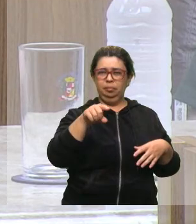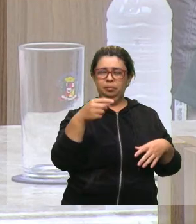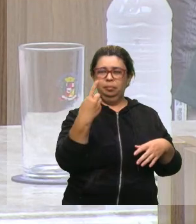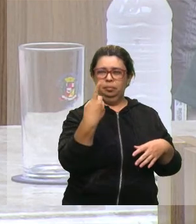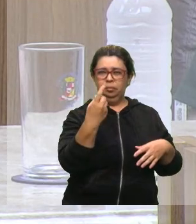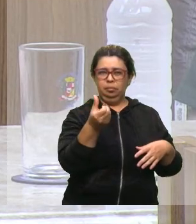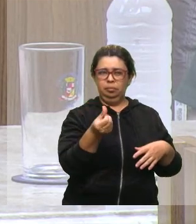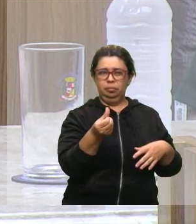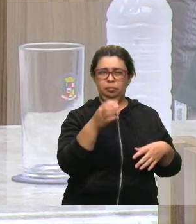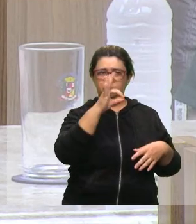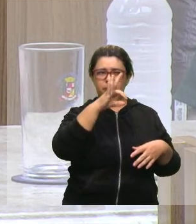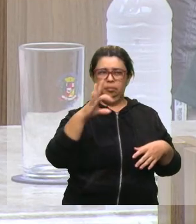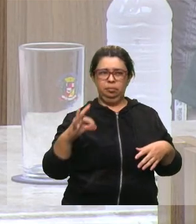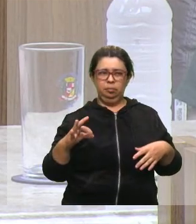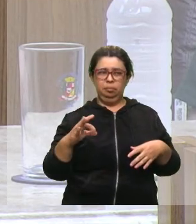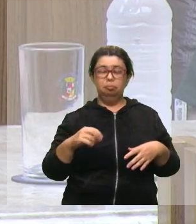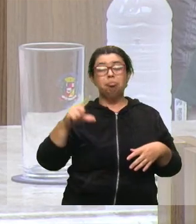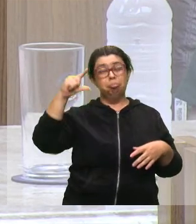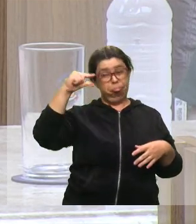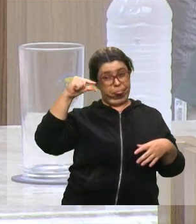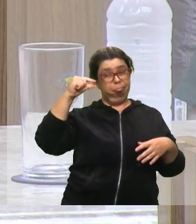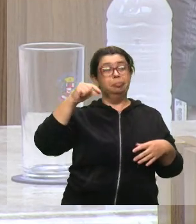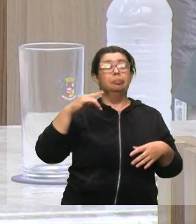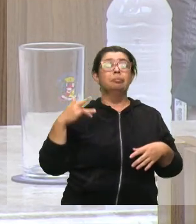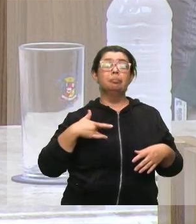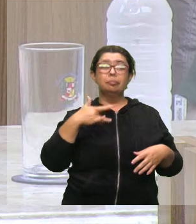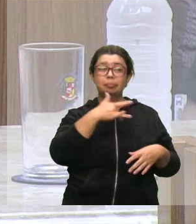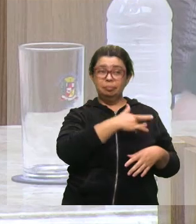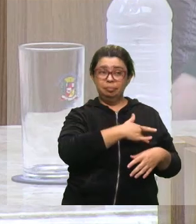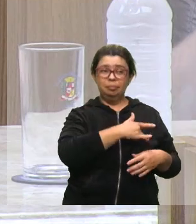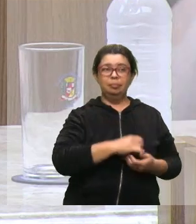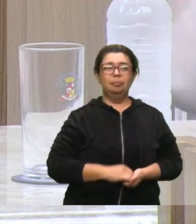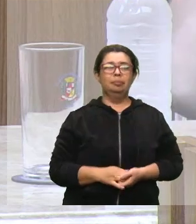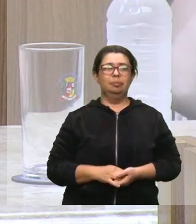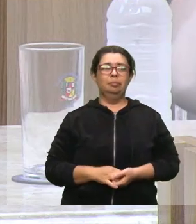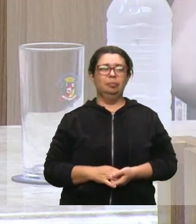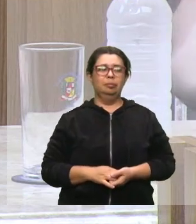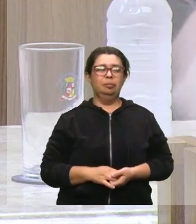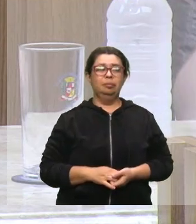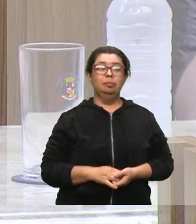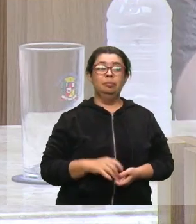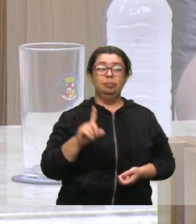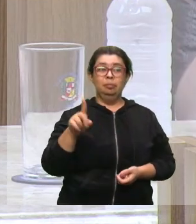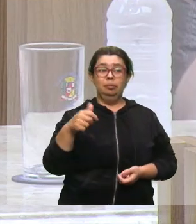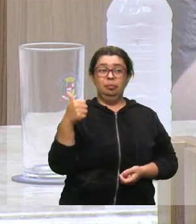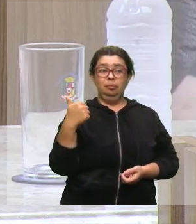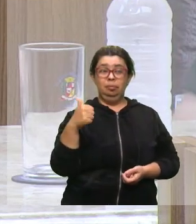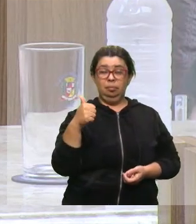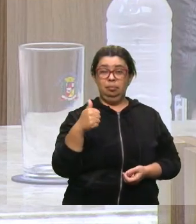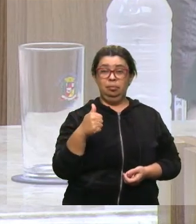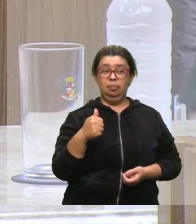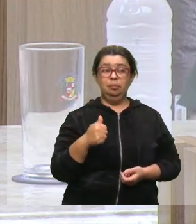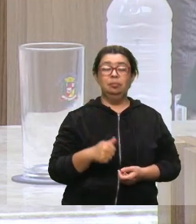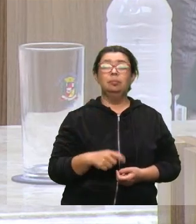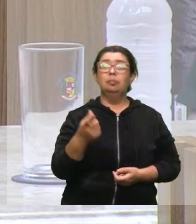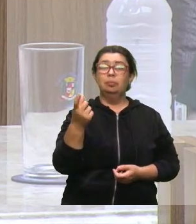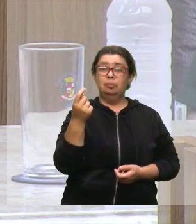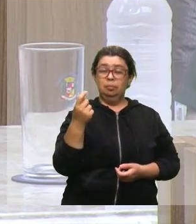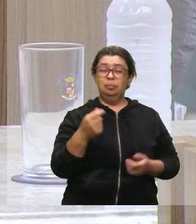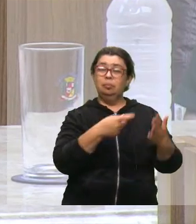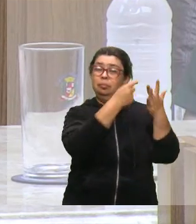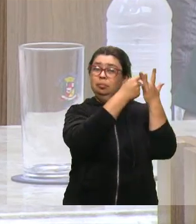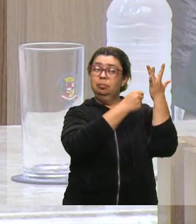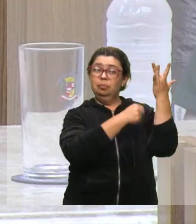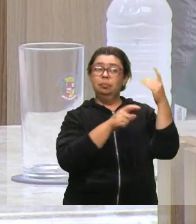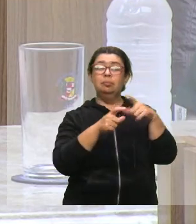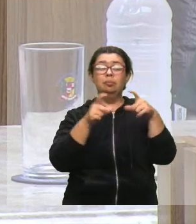6,16% menos na saúde. Eu sei que é o primeiro orçamento maior que do município à saúde,